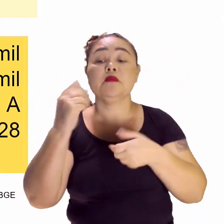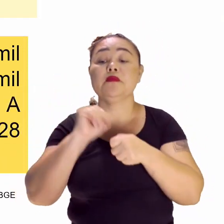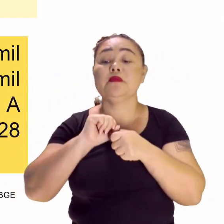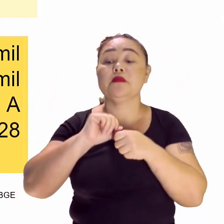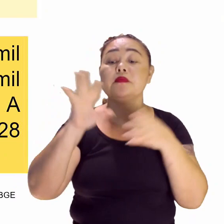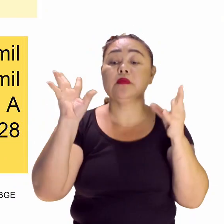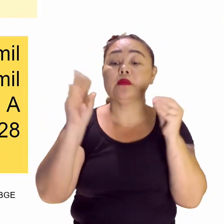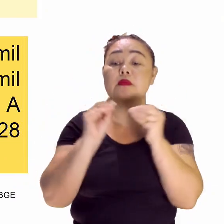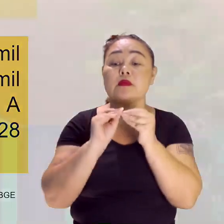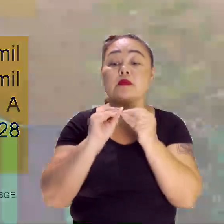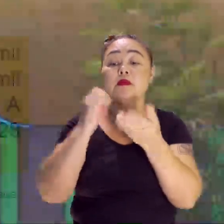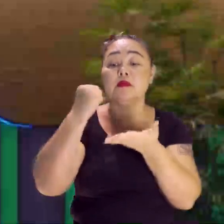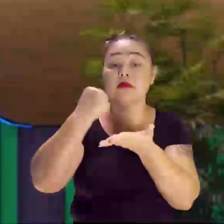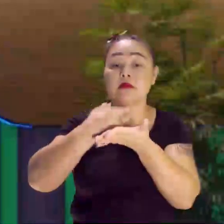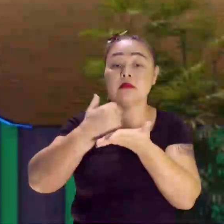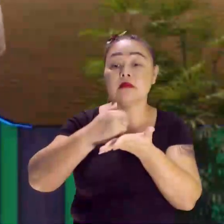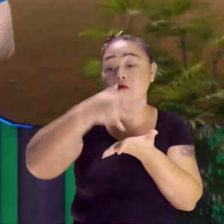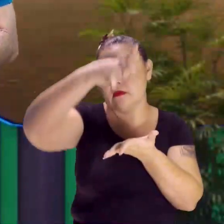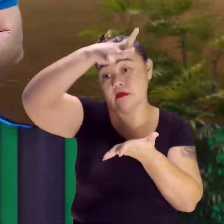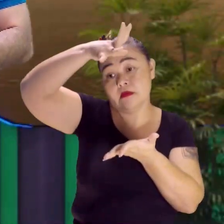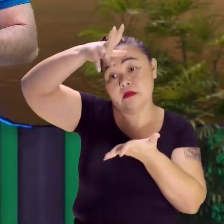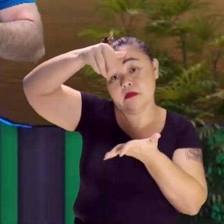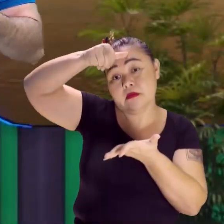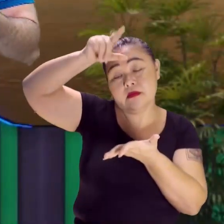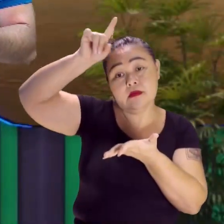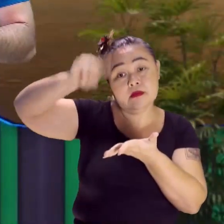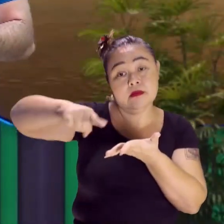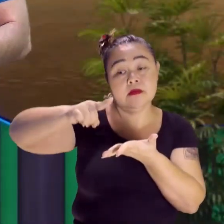resumindo mandioca aqui na Amazônia